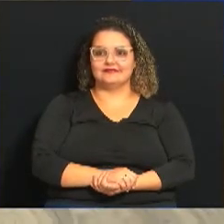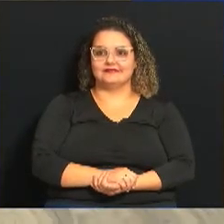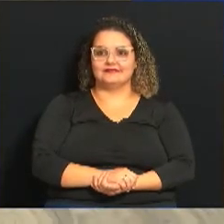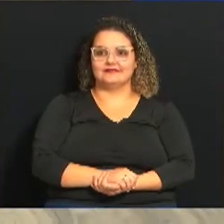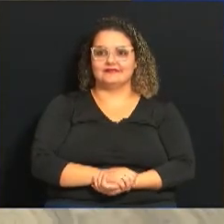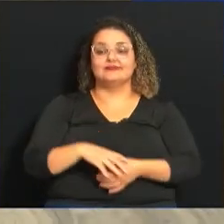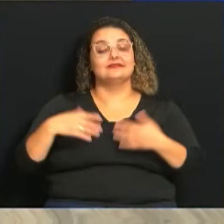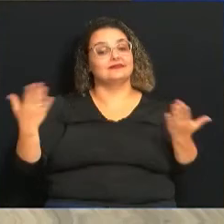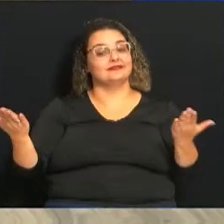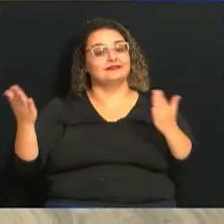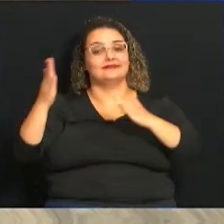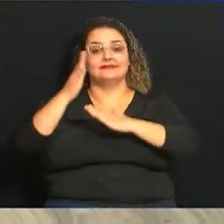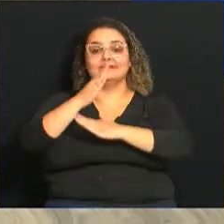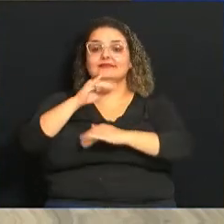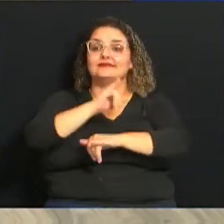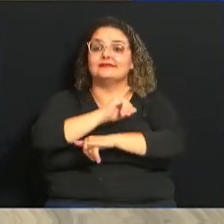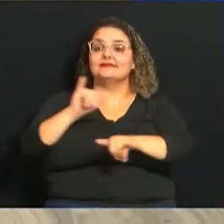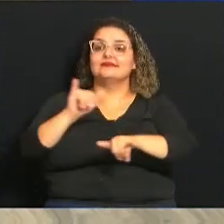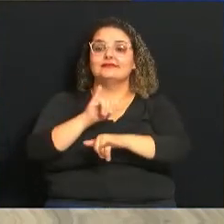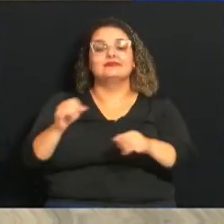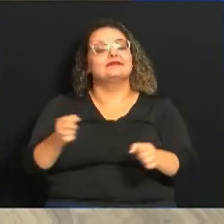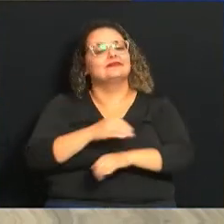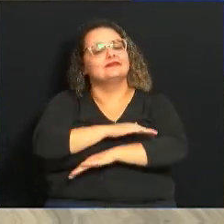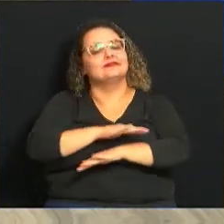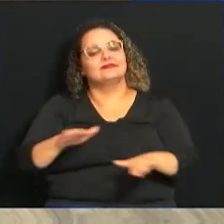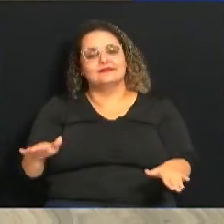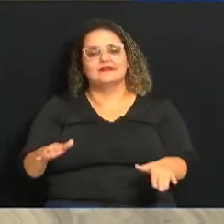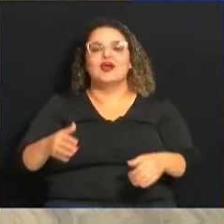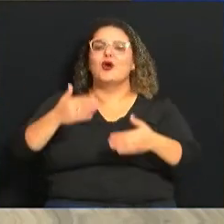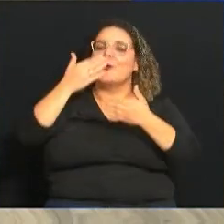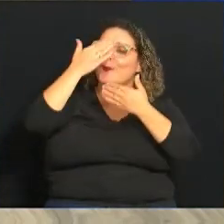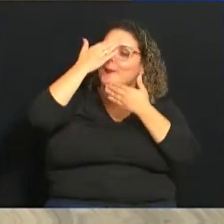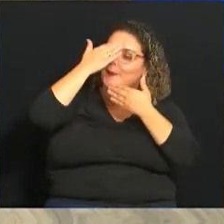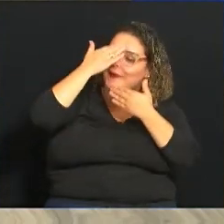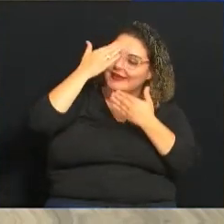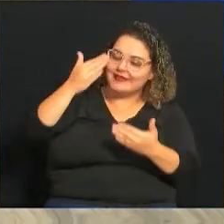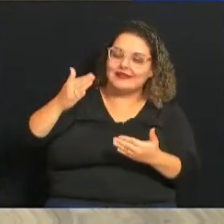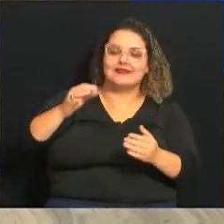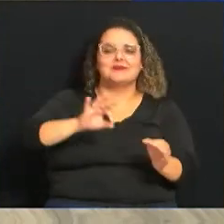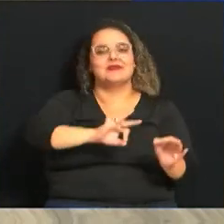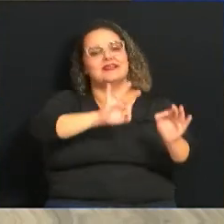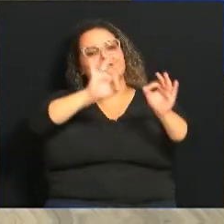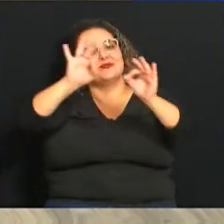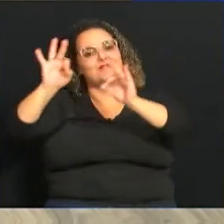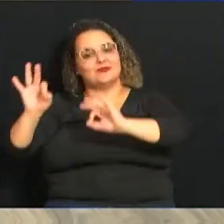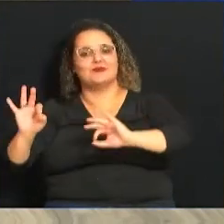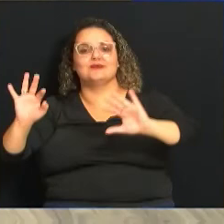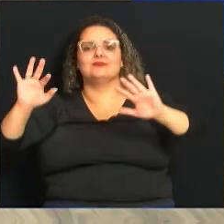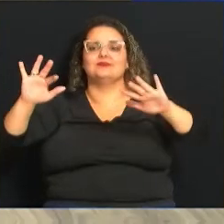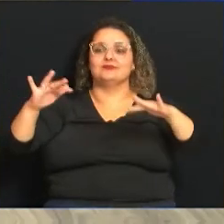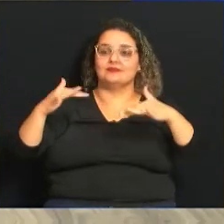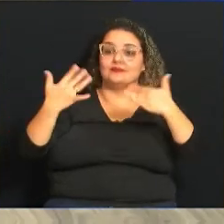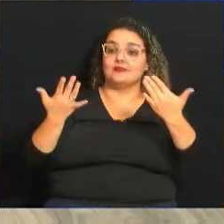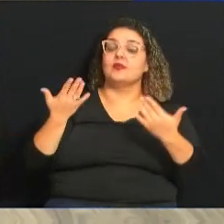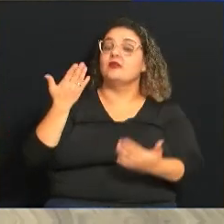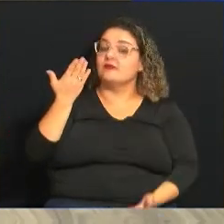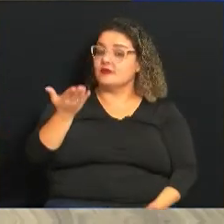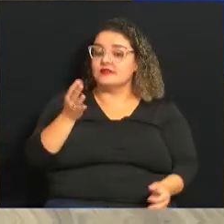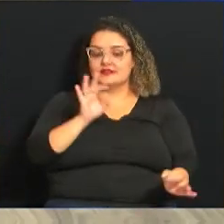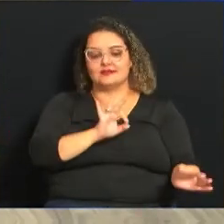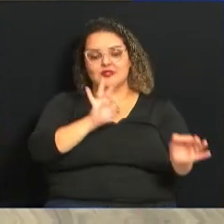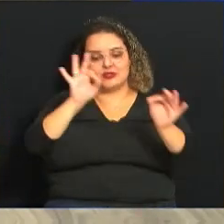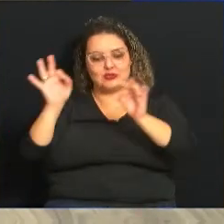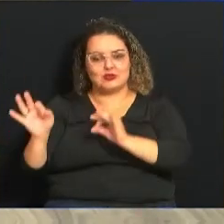E o Câmara Notícia fica por aqui. Muito obrigado pela sua companhia, pela sua audiência, você que está nos acompanhando